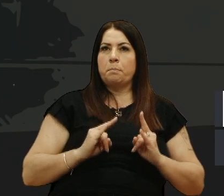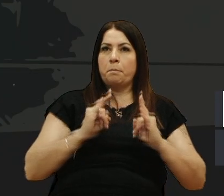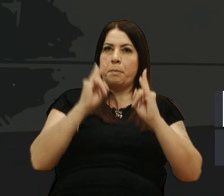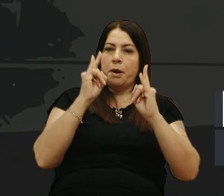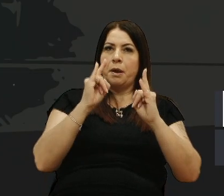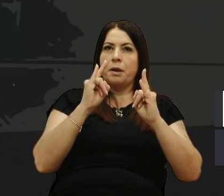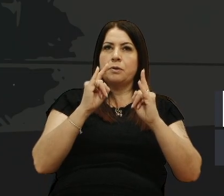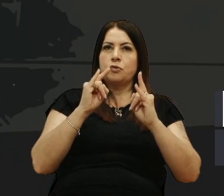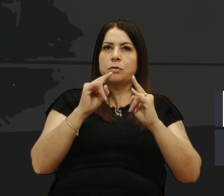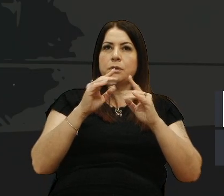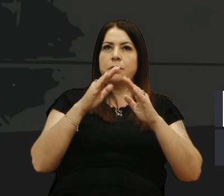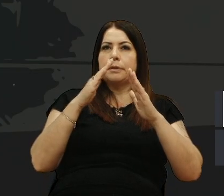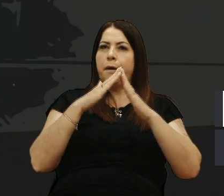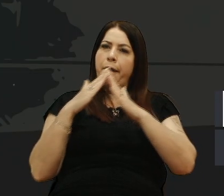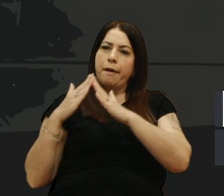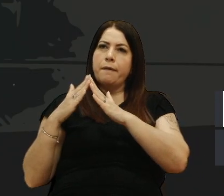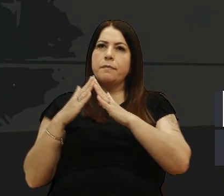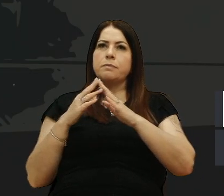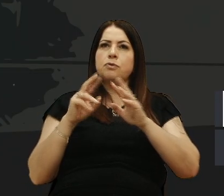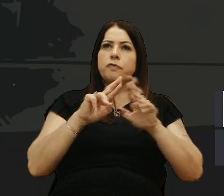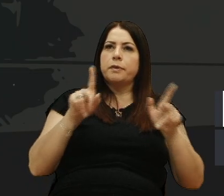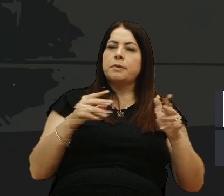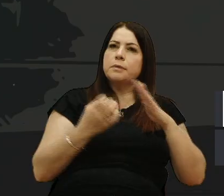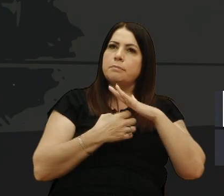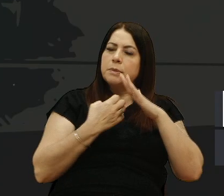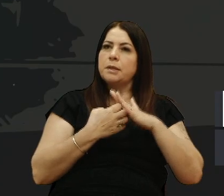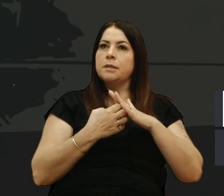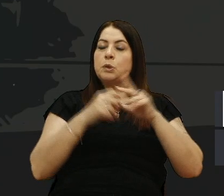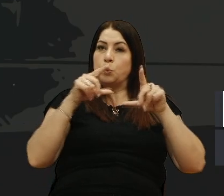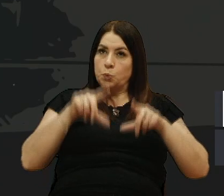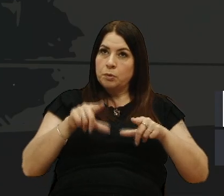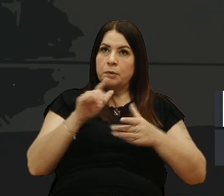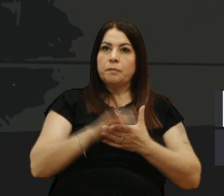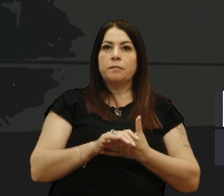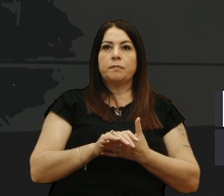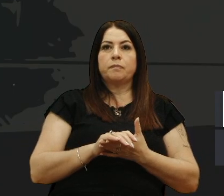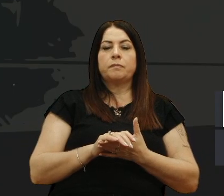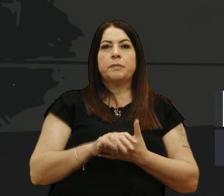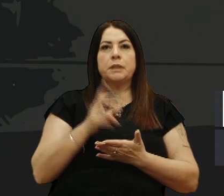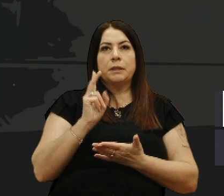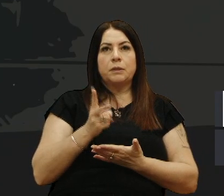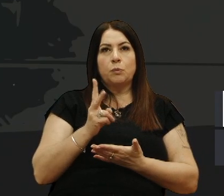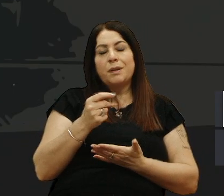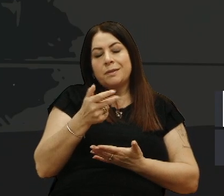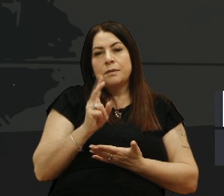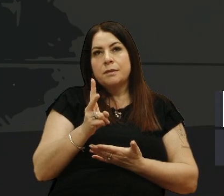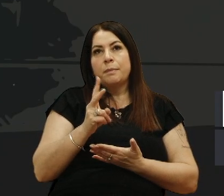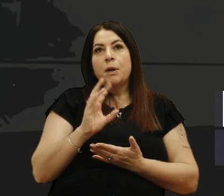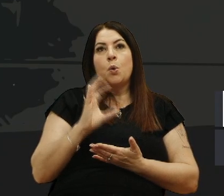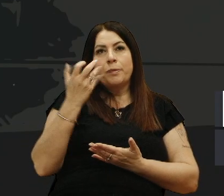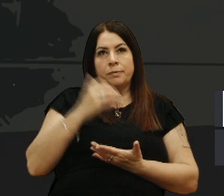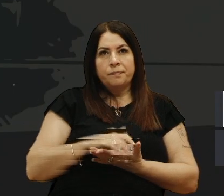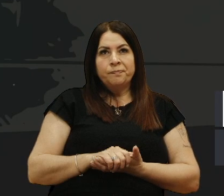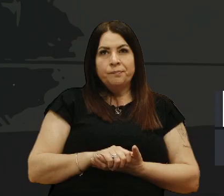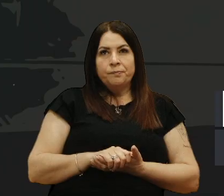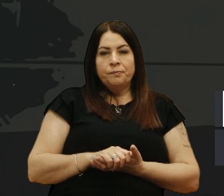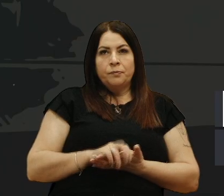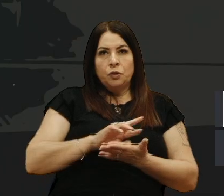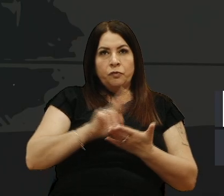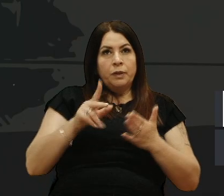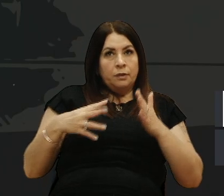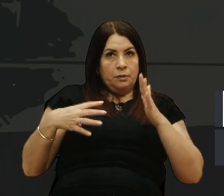tem sobrados, tem diversas empresas, e um local que seguidamente acontecia